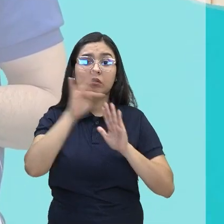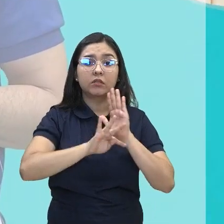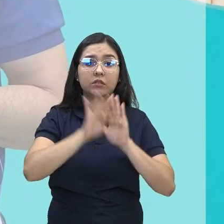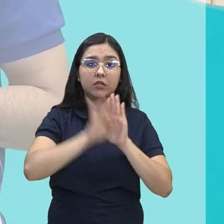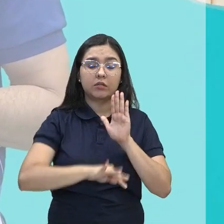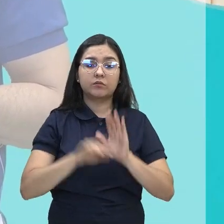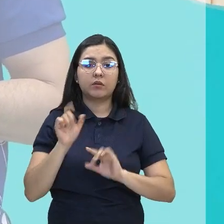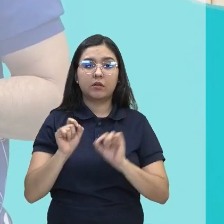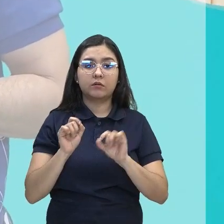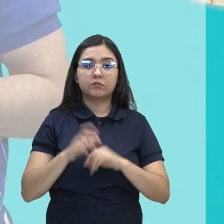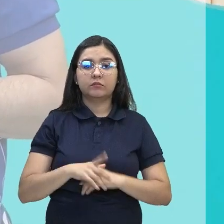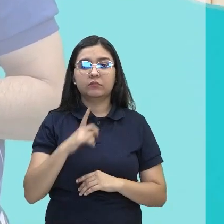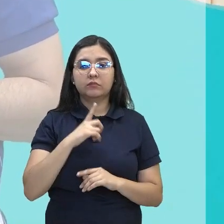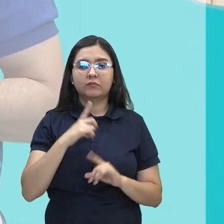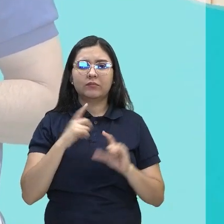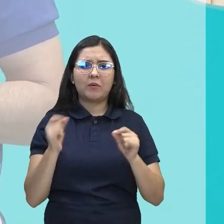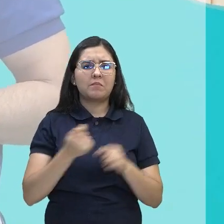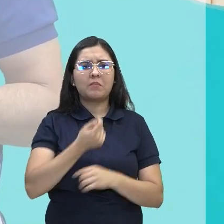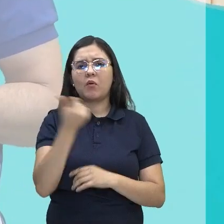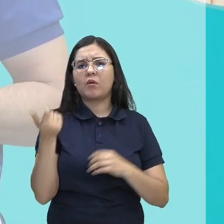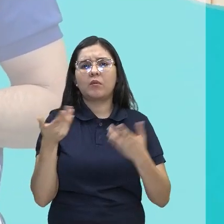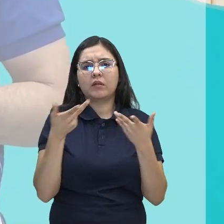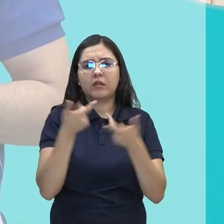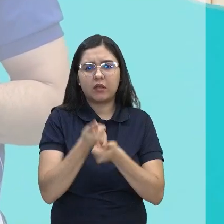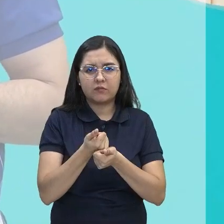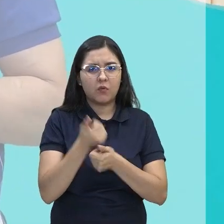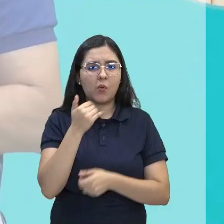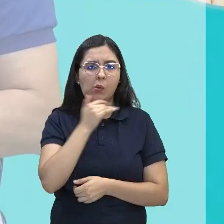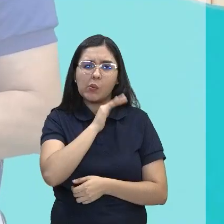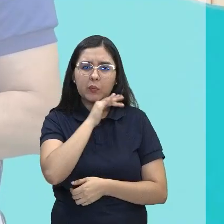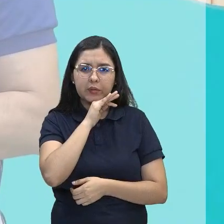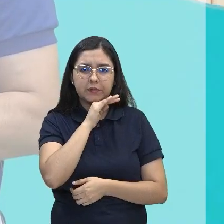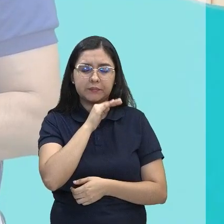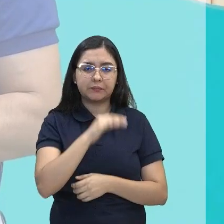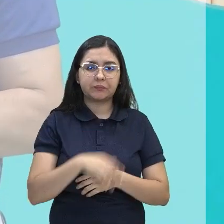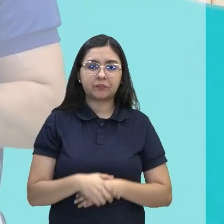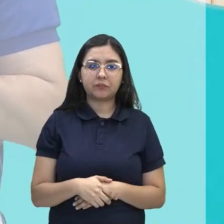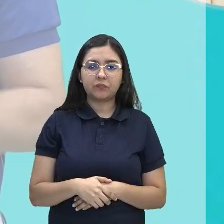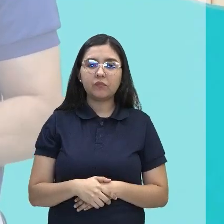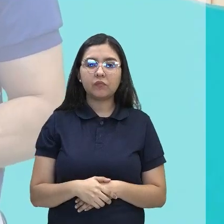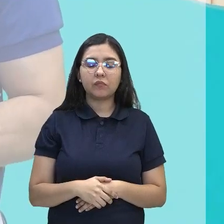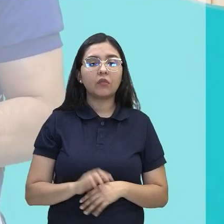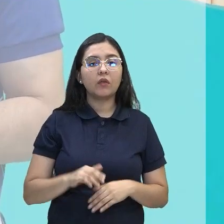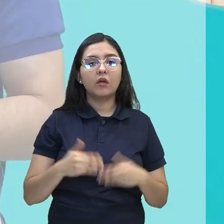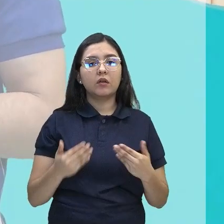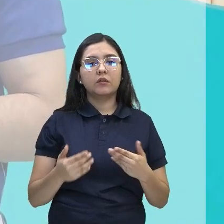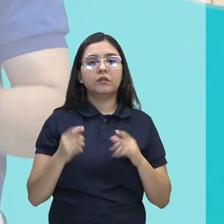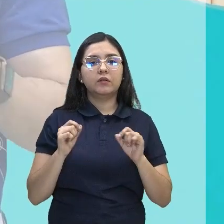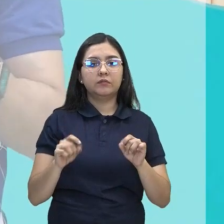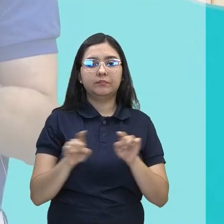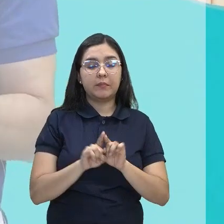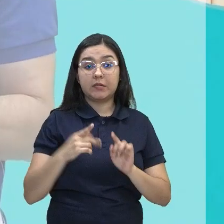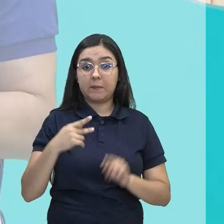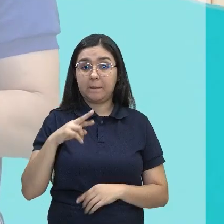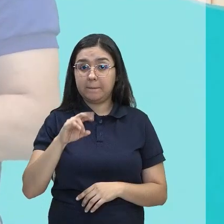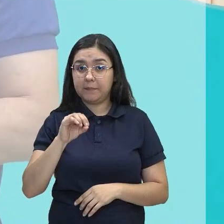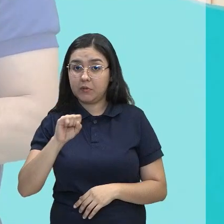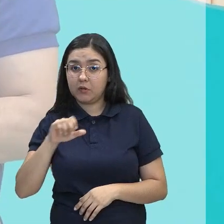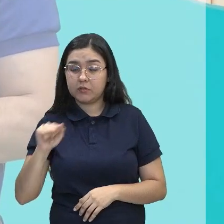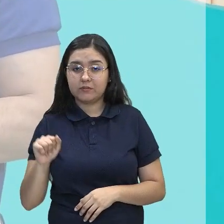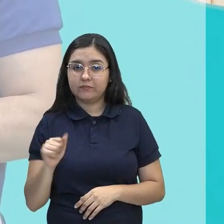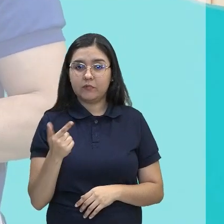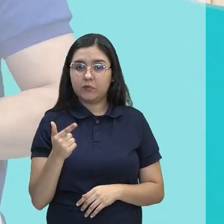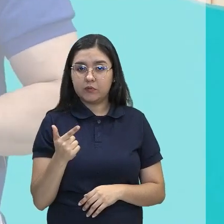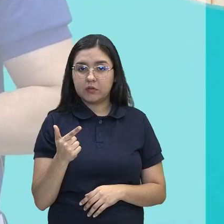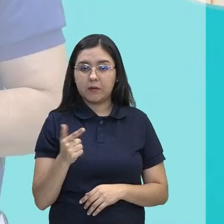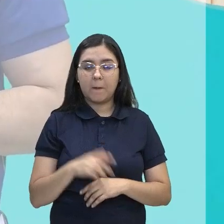né, com baixa qualidade, né? É um texto que vai ser classificado dessa forma. Nós não vemos isso na prosa, ou não deveríamos ver isso